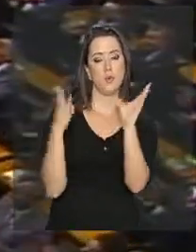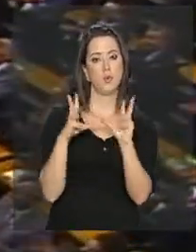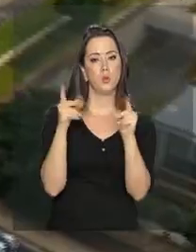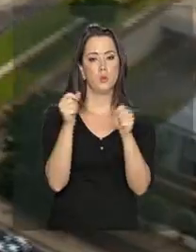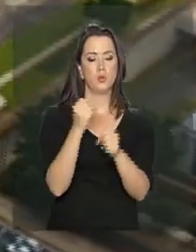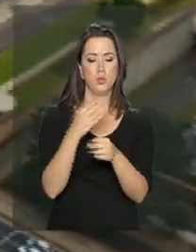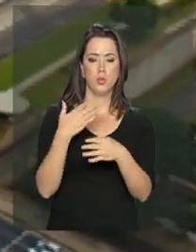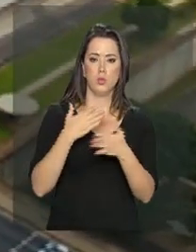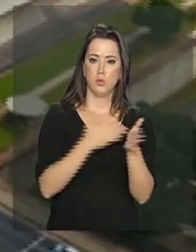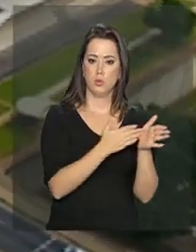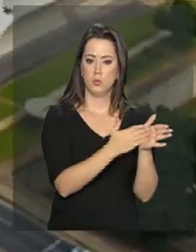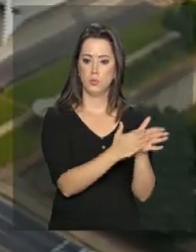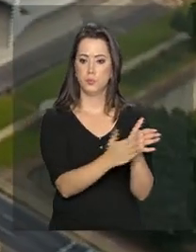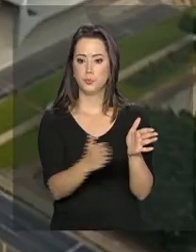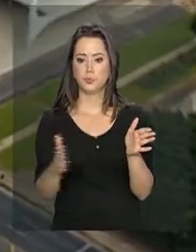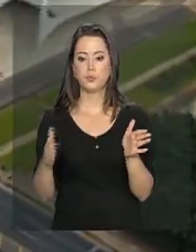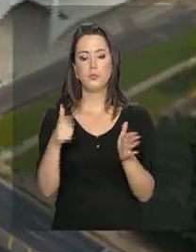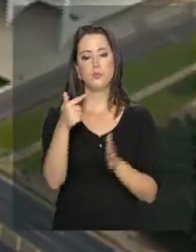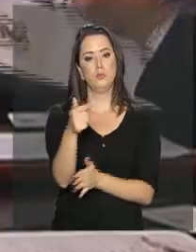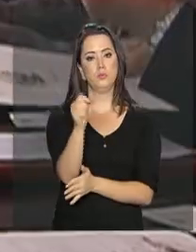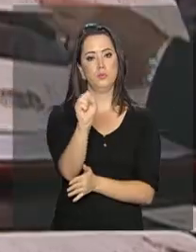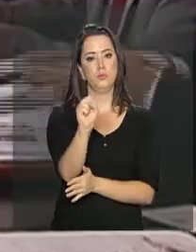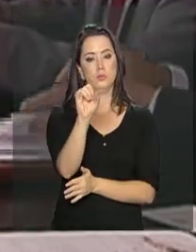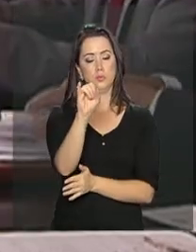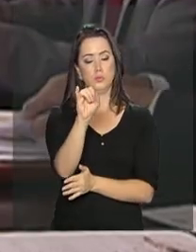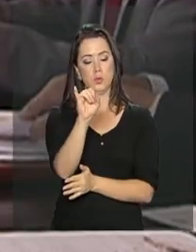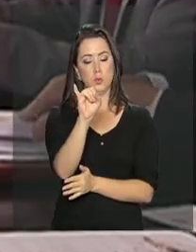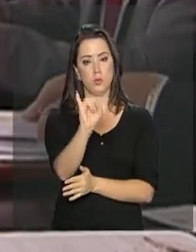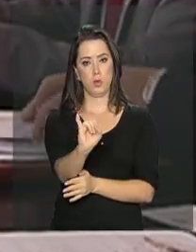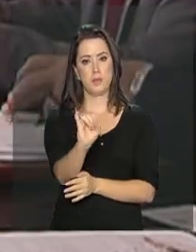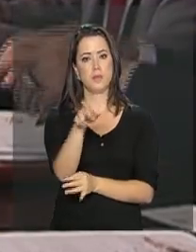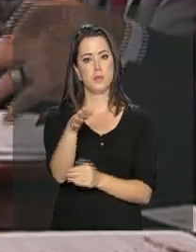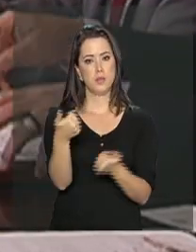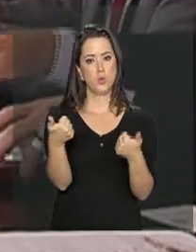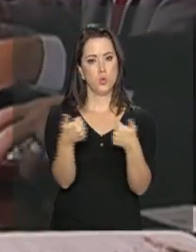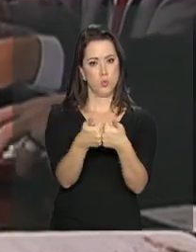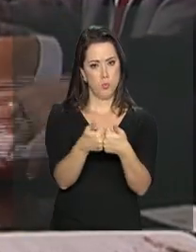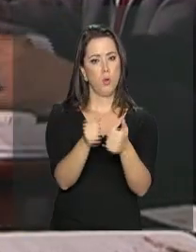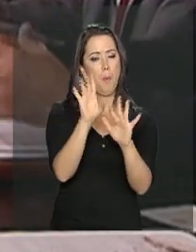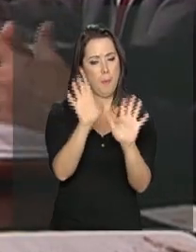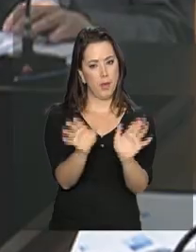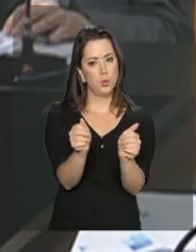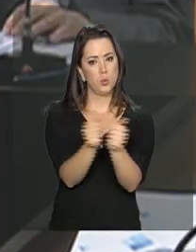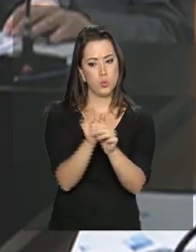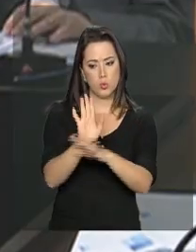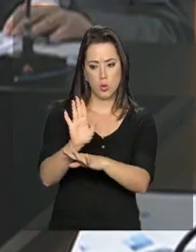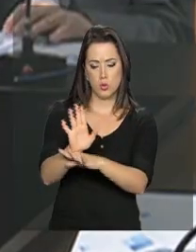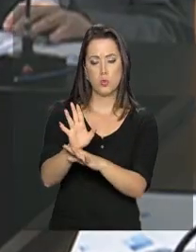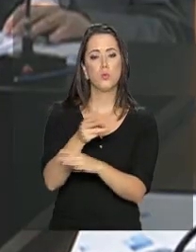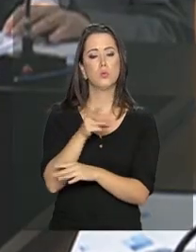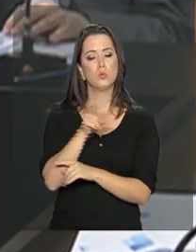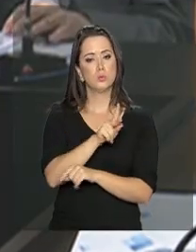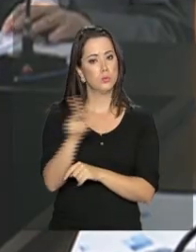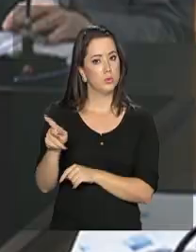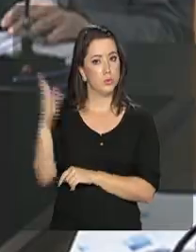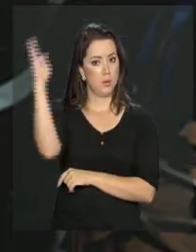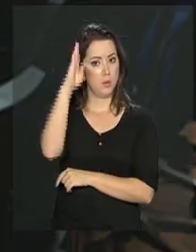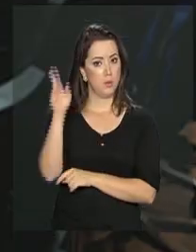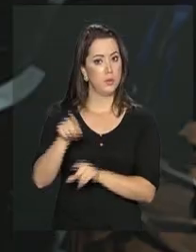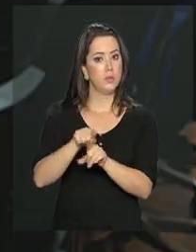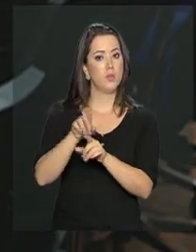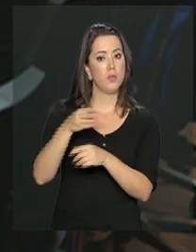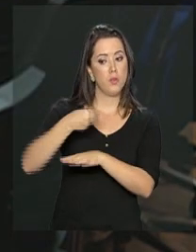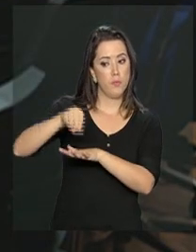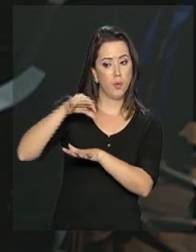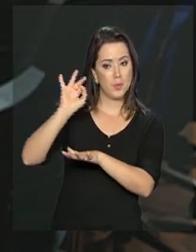o gs esteve presente auxiliando o presidente da república e os ministros de estado com informações estratégicas e